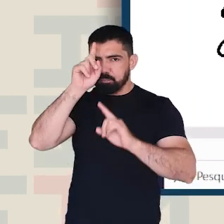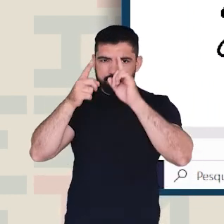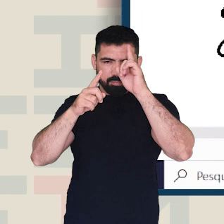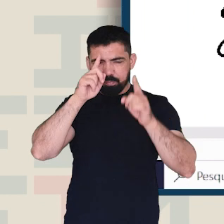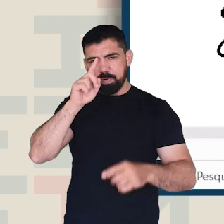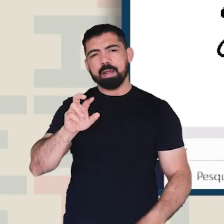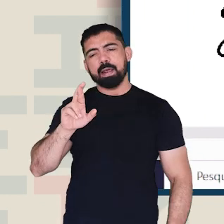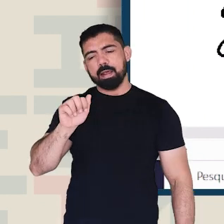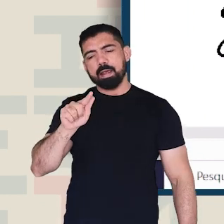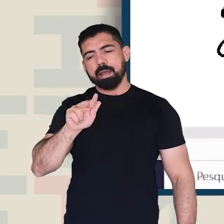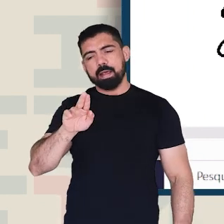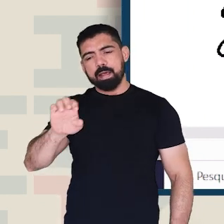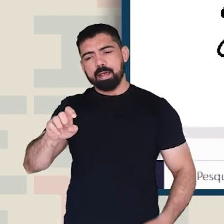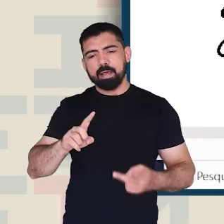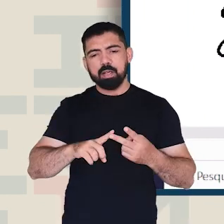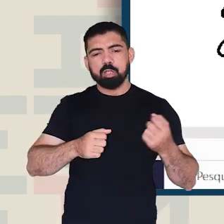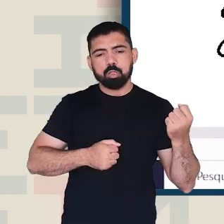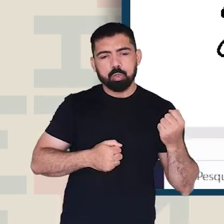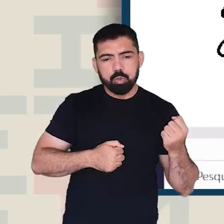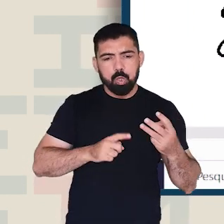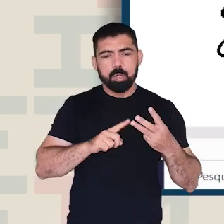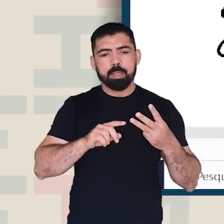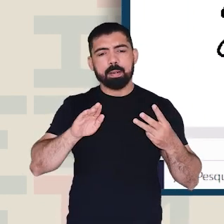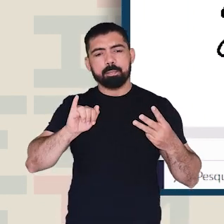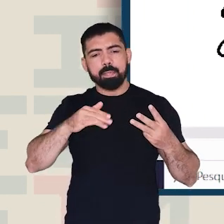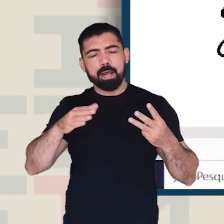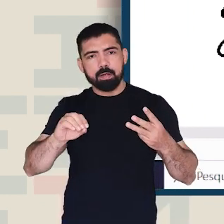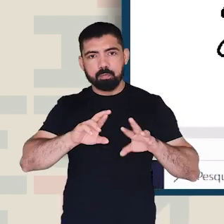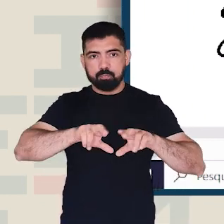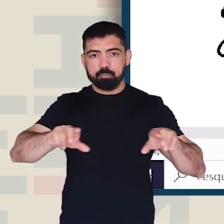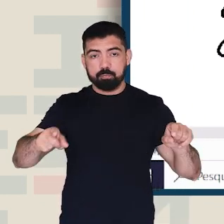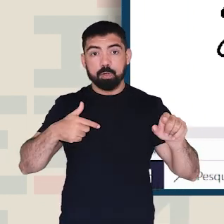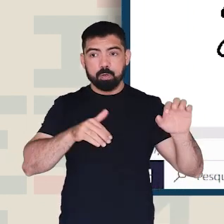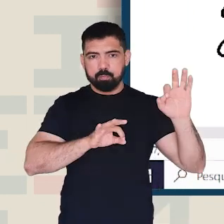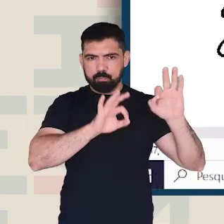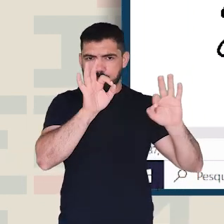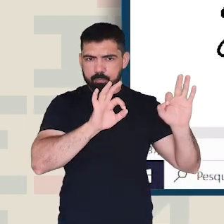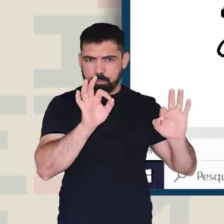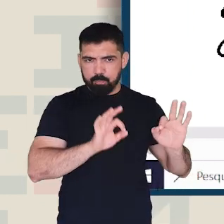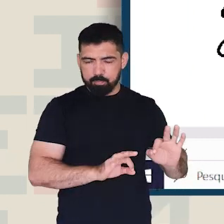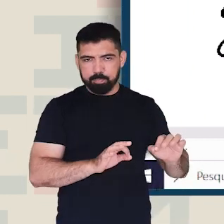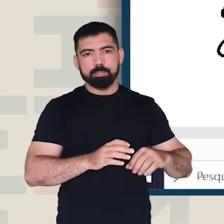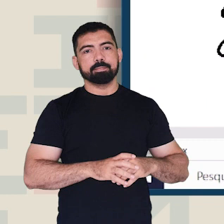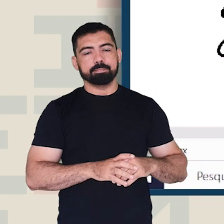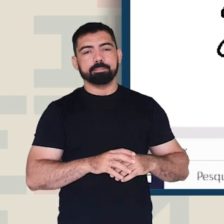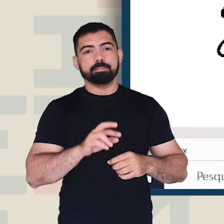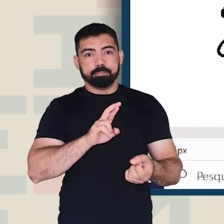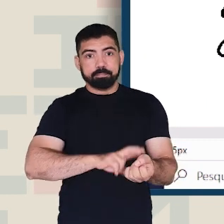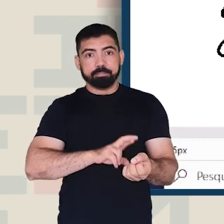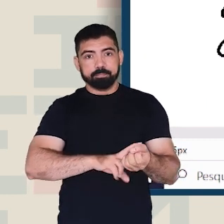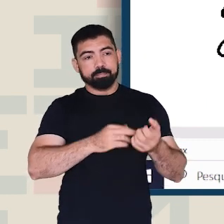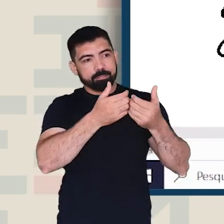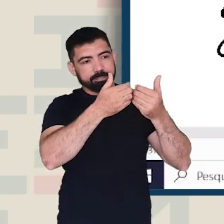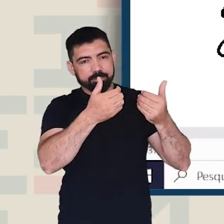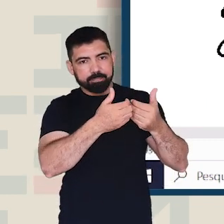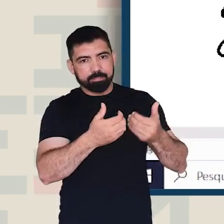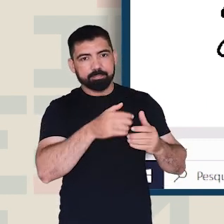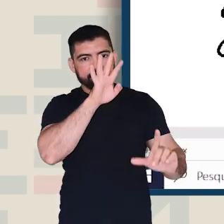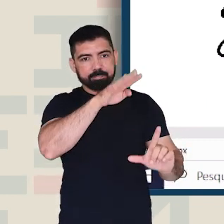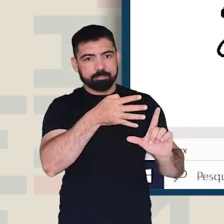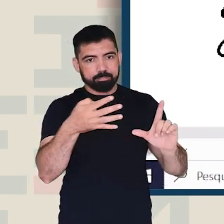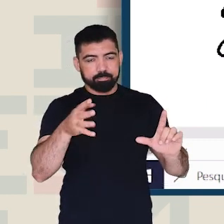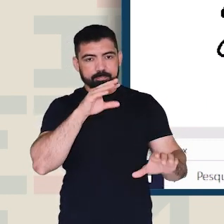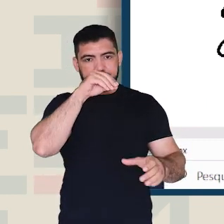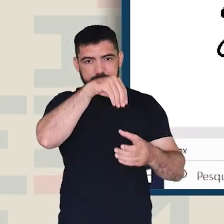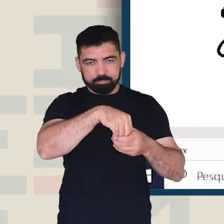cabeça, reggae, shot, baião, o que vem na cabeça. E eu vou organizando esses ritmos, separando nessas tabelas,